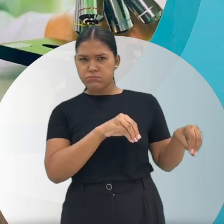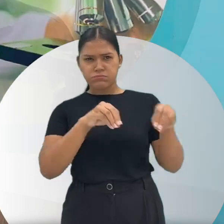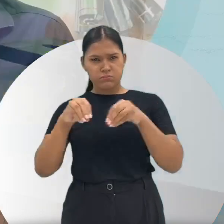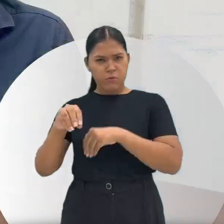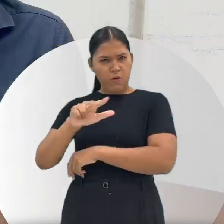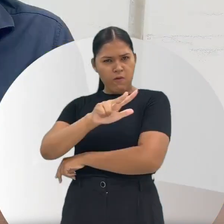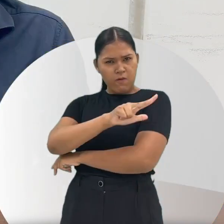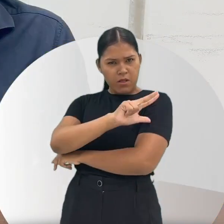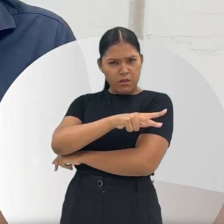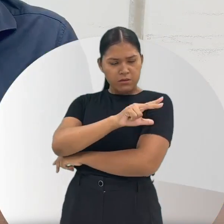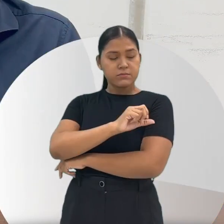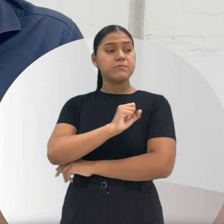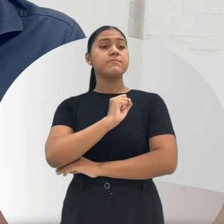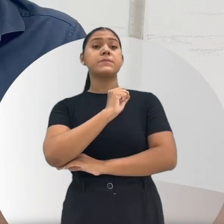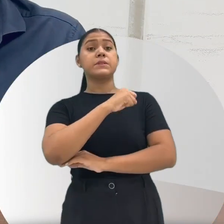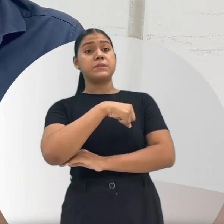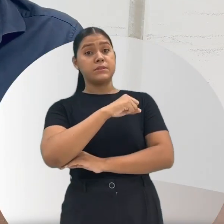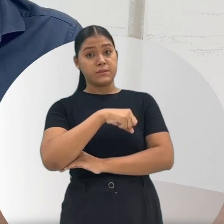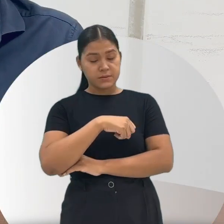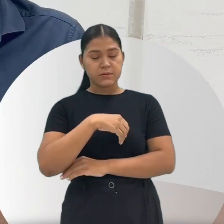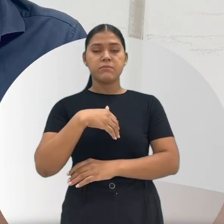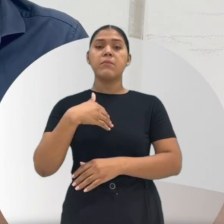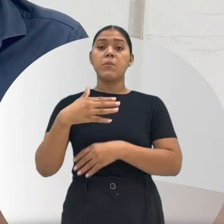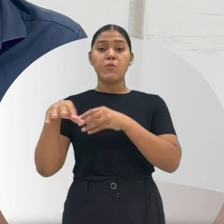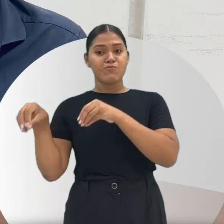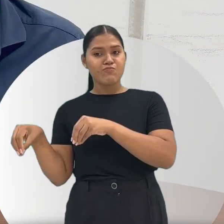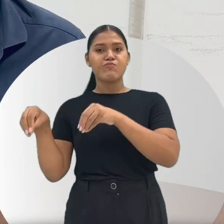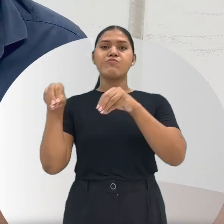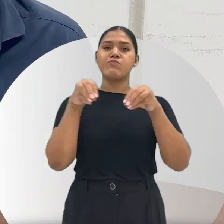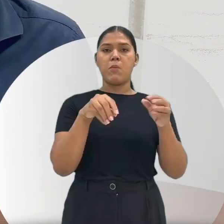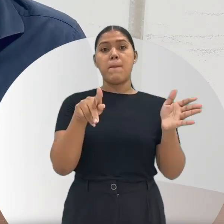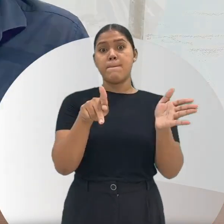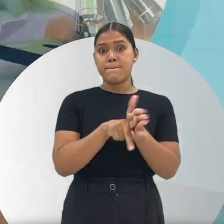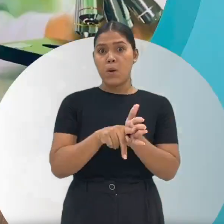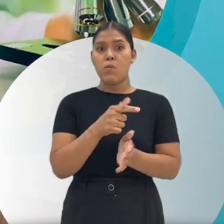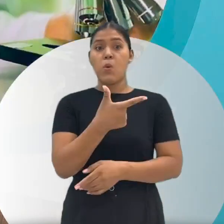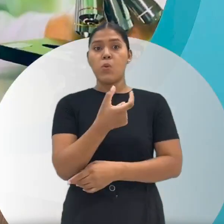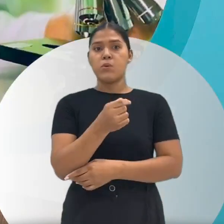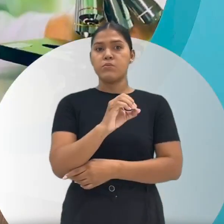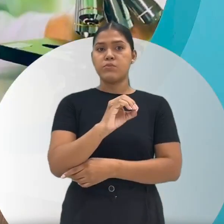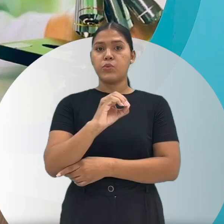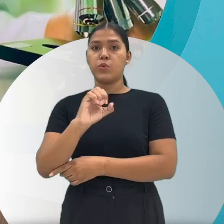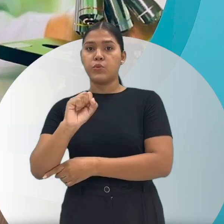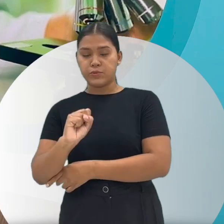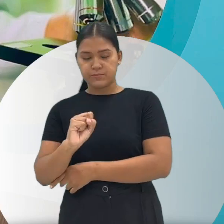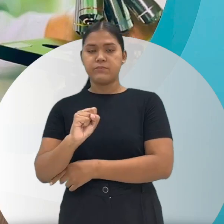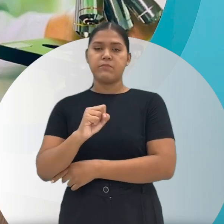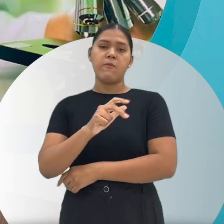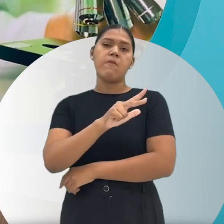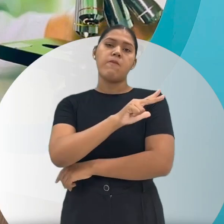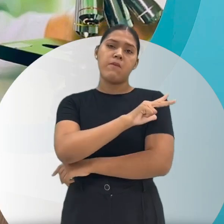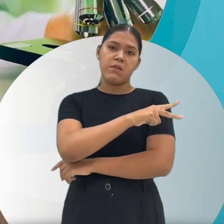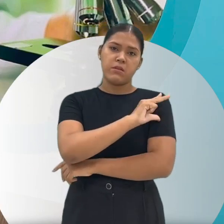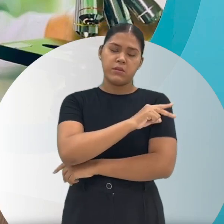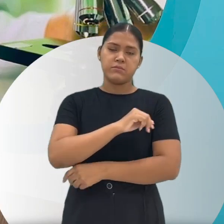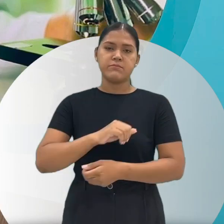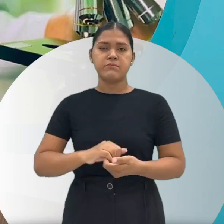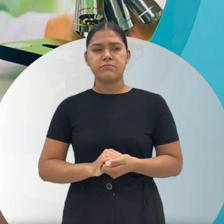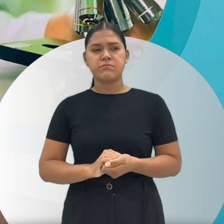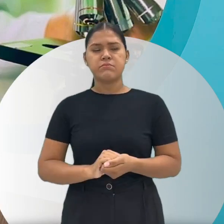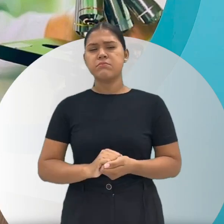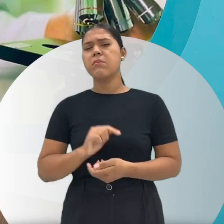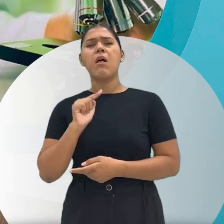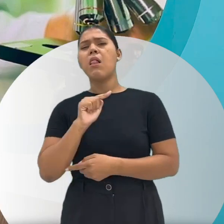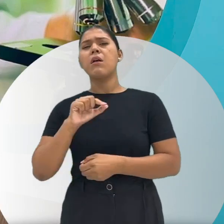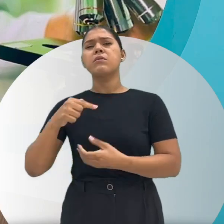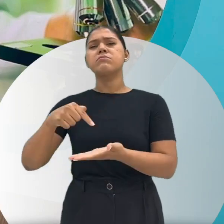em 2018, eu pedi remoção para o campus Vilhena. E lá no campus Vilhena você atuava com ensino médio, ensino superior,